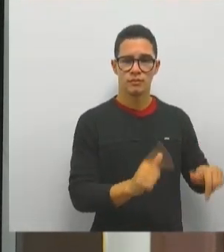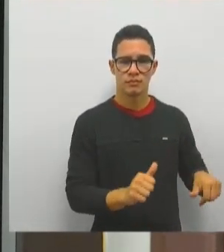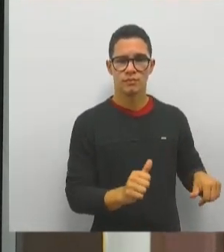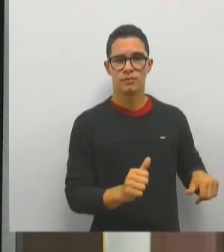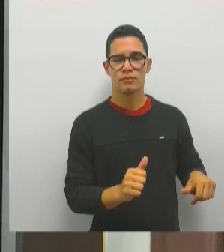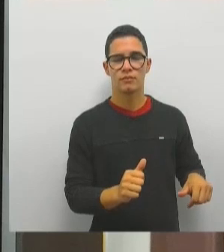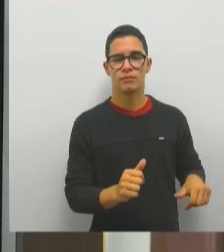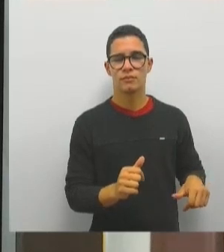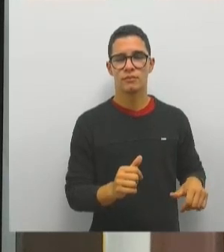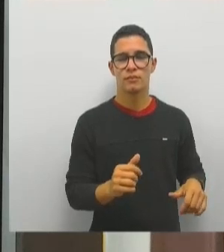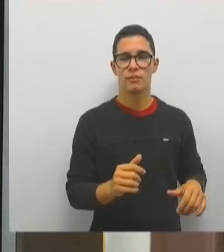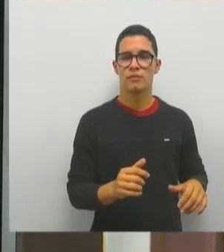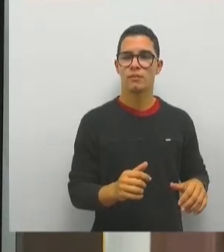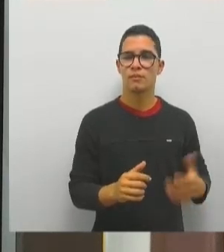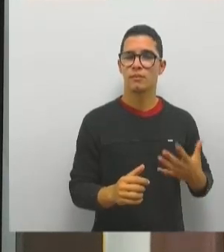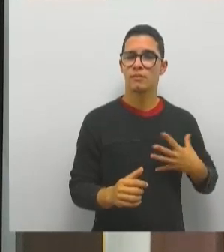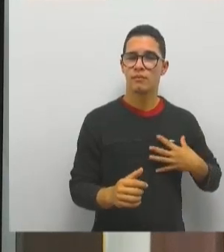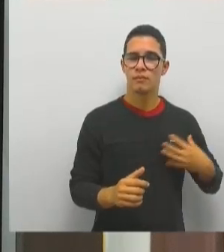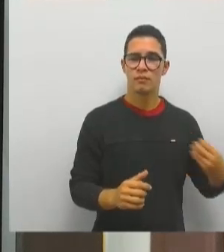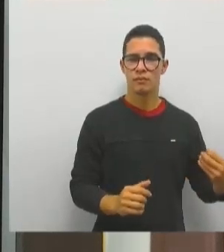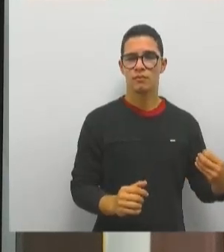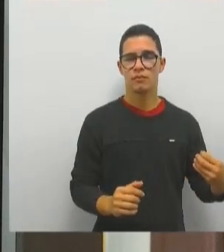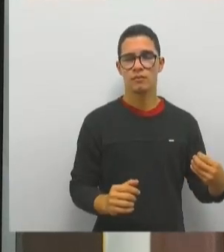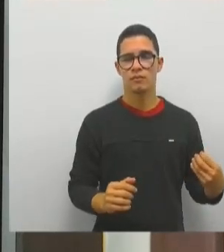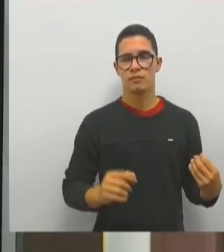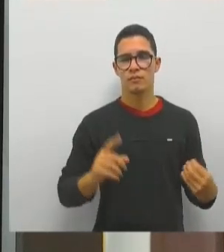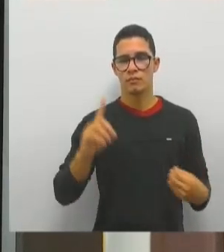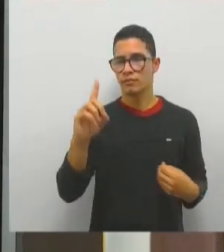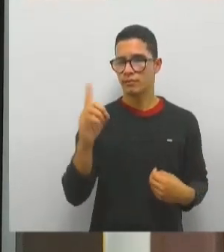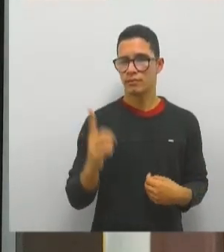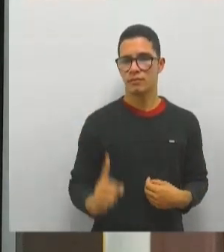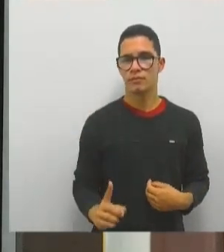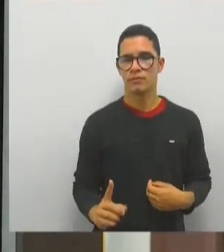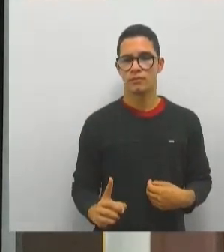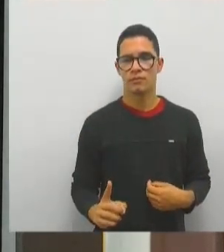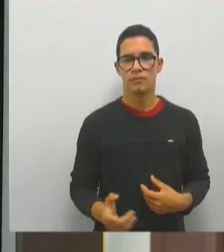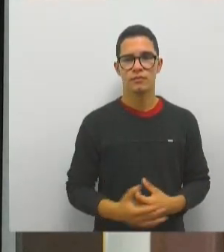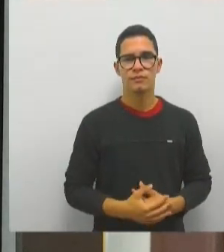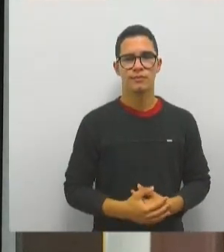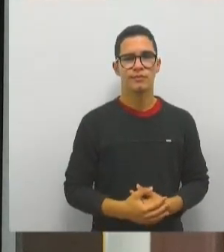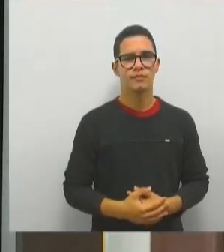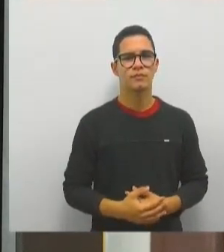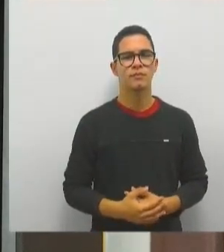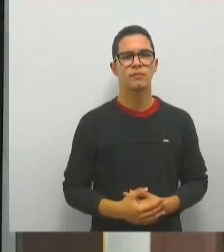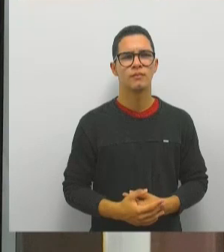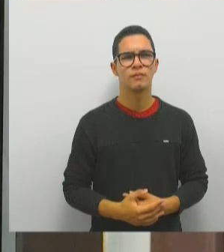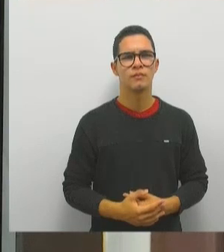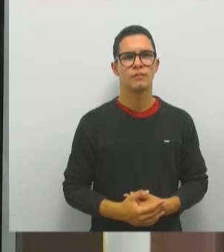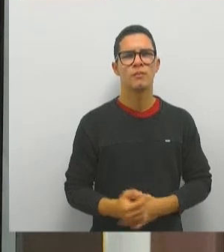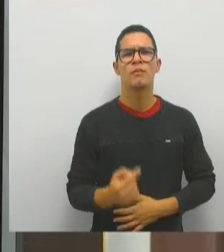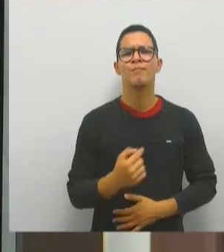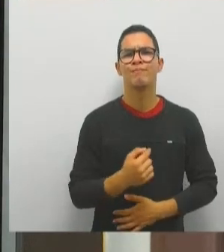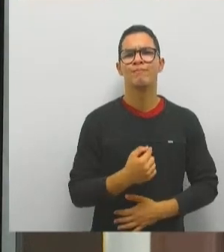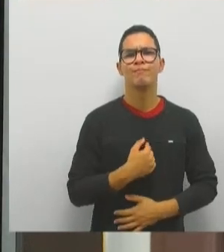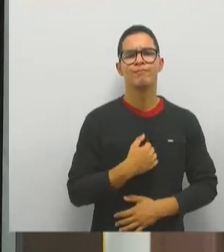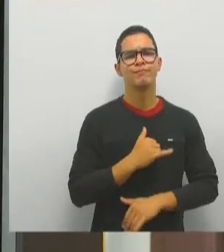responsáveis legais de pessoas com PCD. O que que o Dudu está querendo dizer com